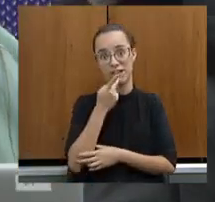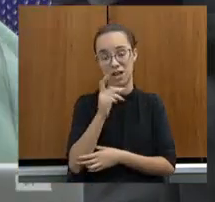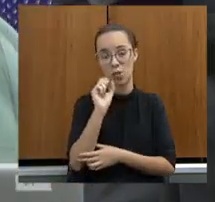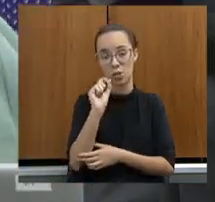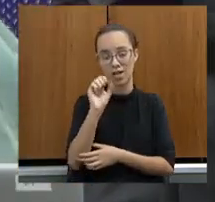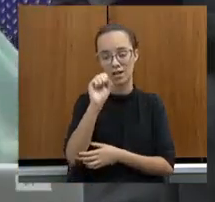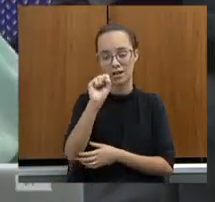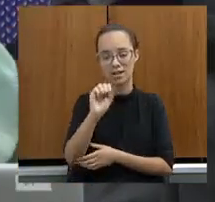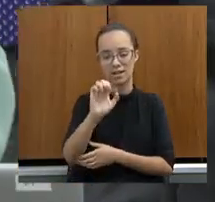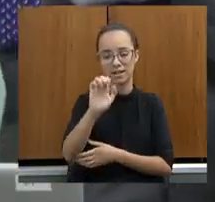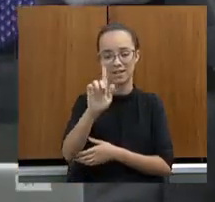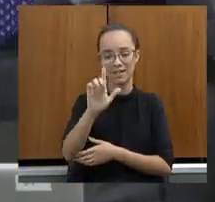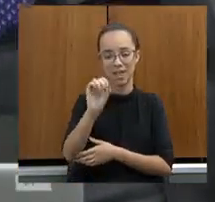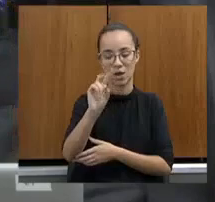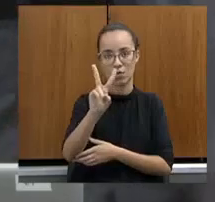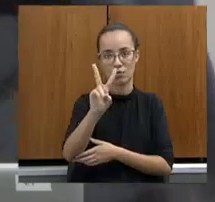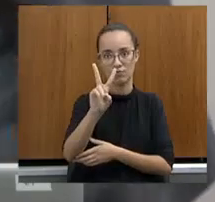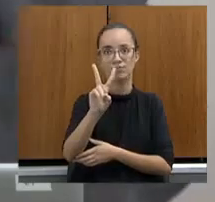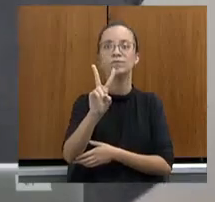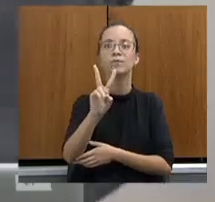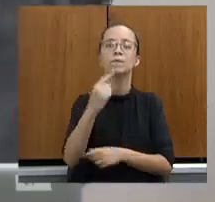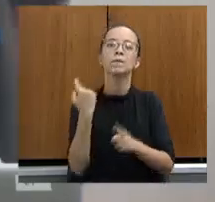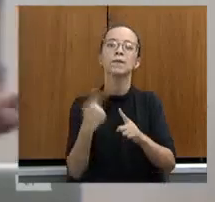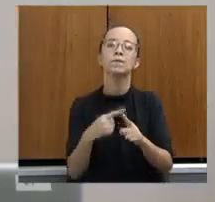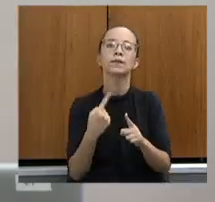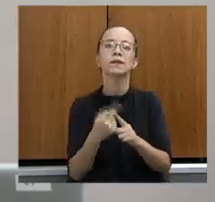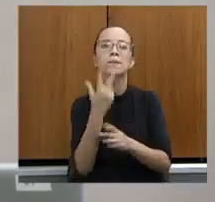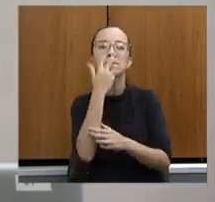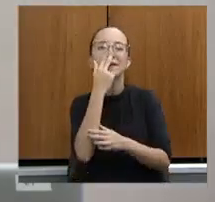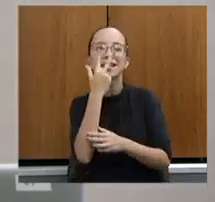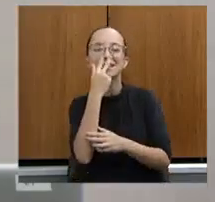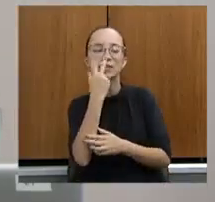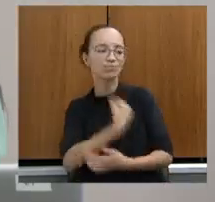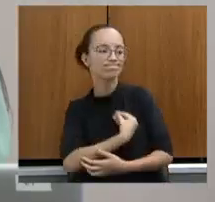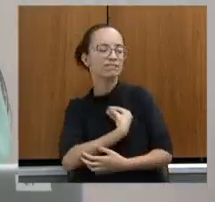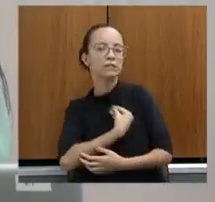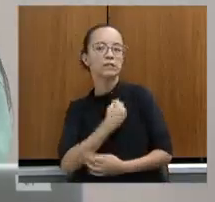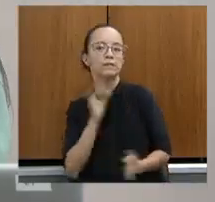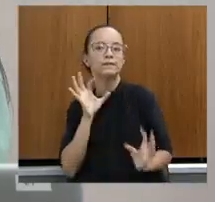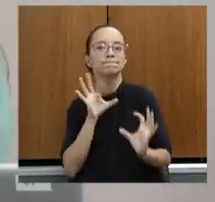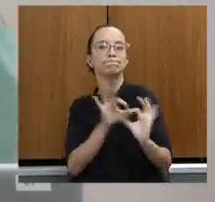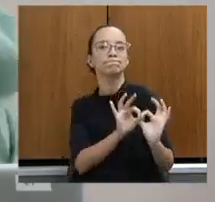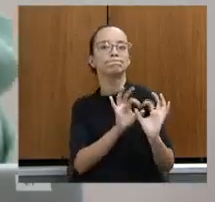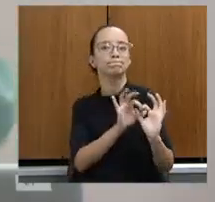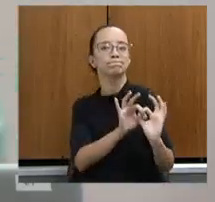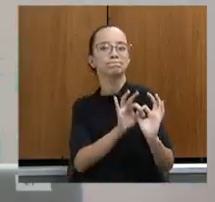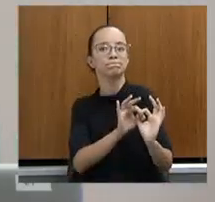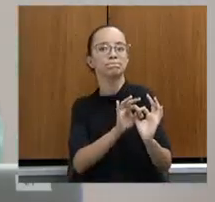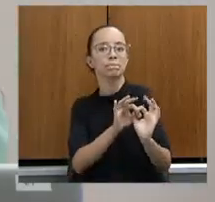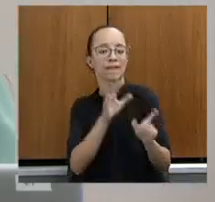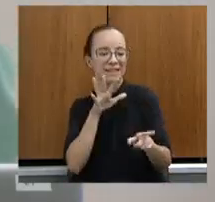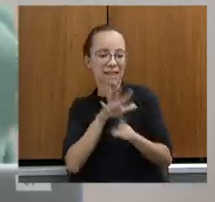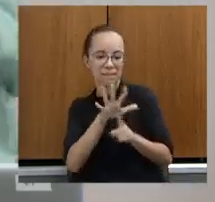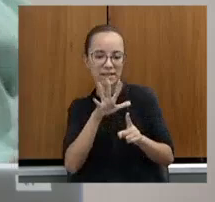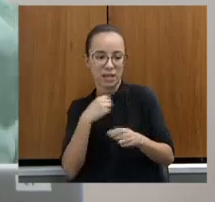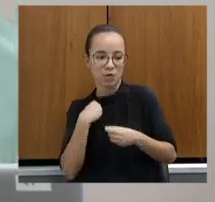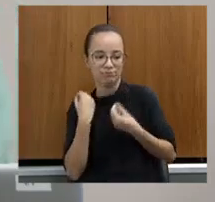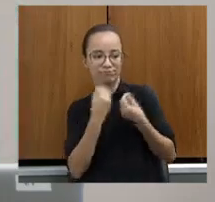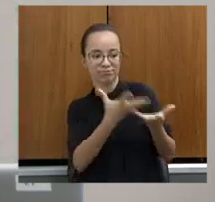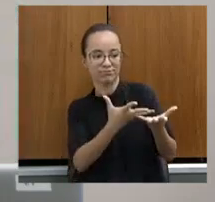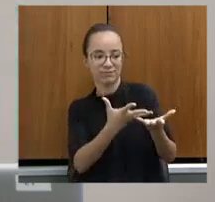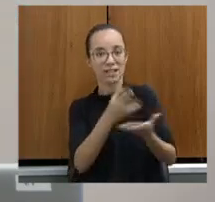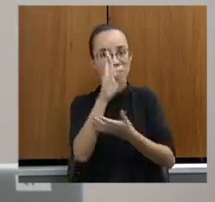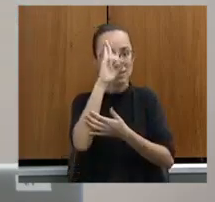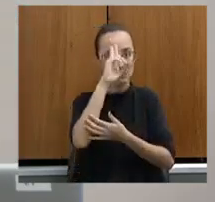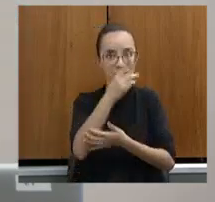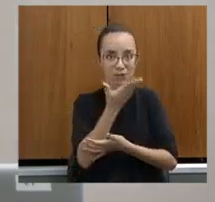porque parece que eu estive lá dentro acho que de tanto trabalho que eu dei para essa turma que tá aqui e para o senhor